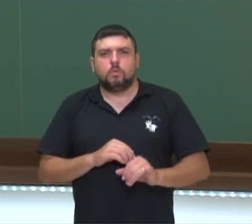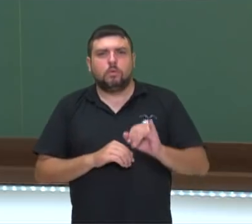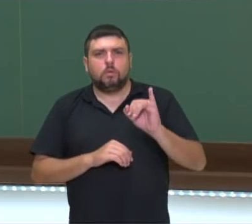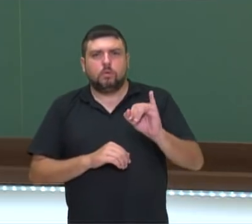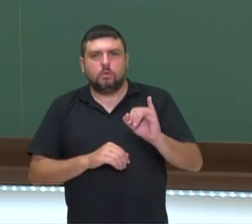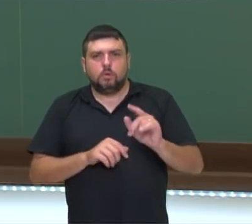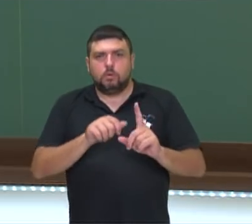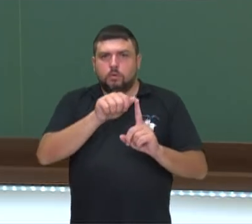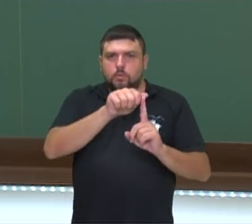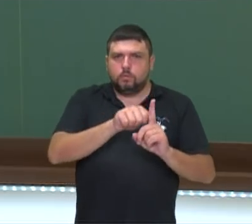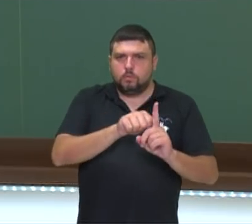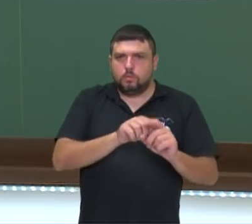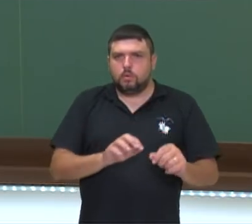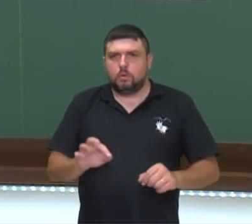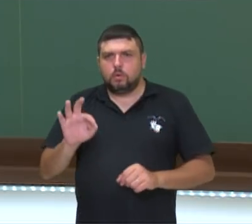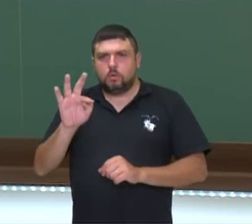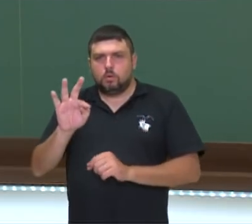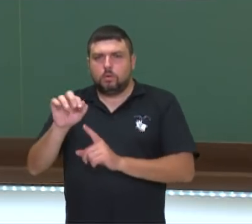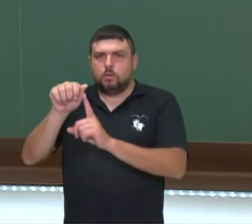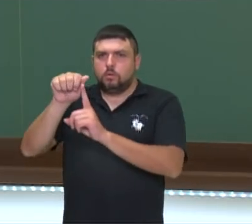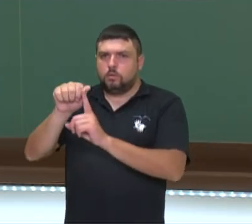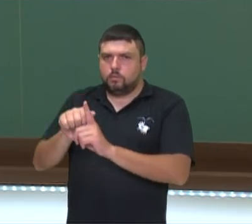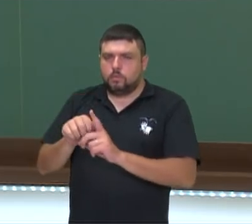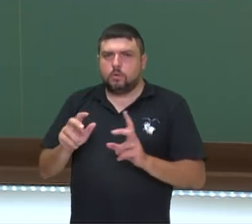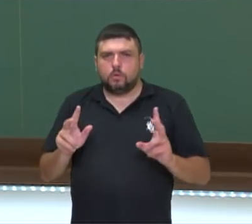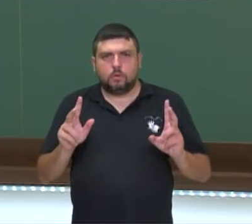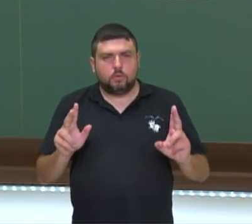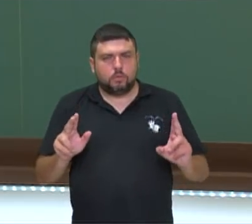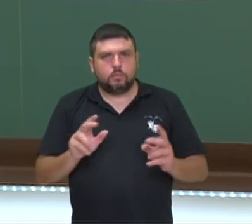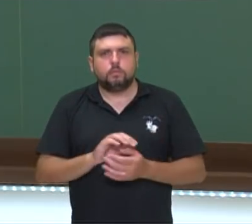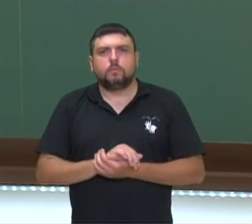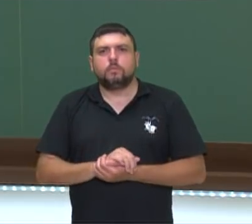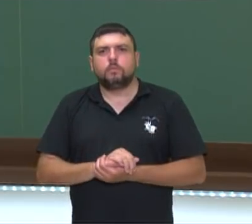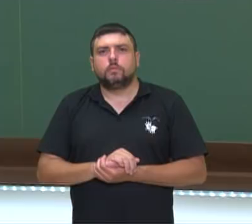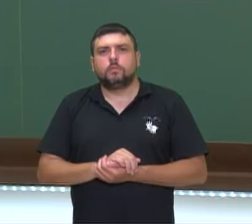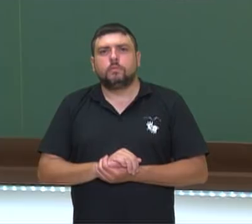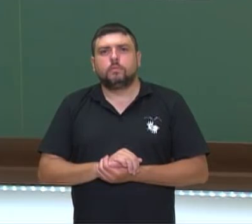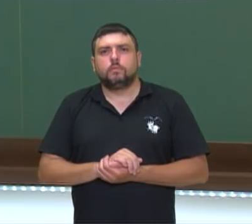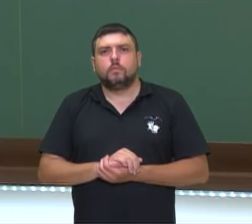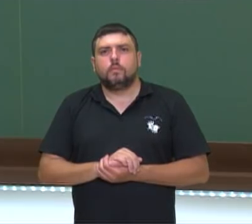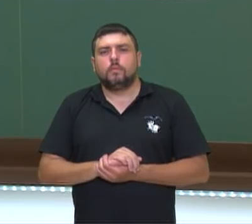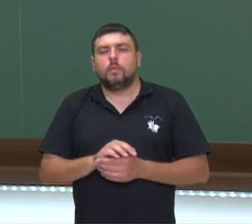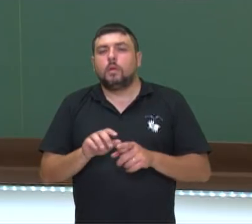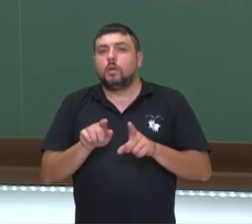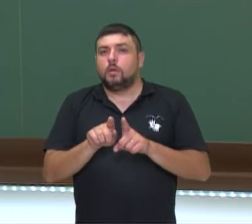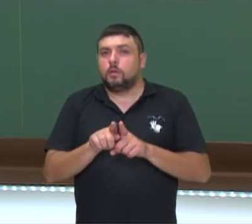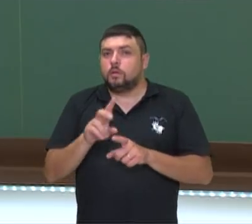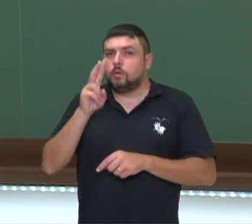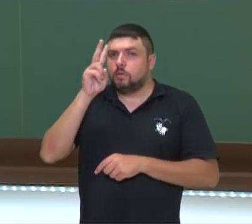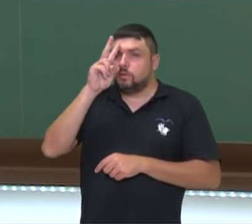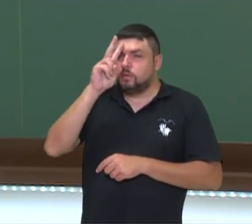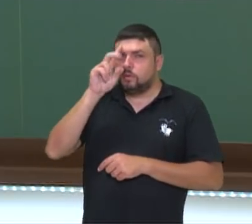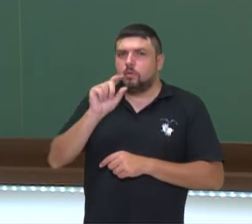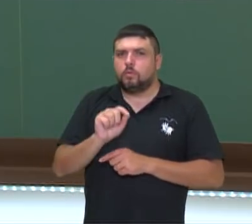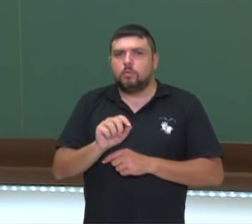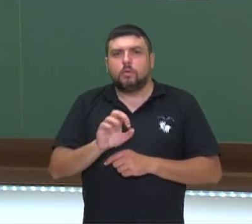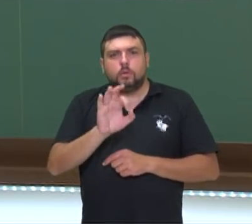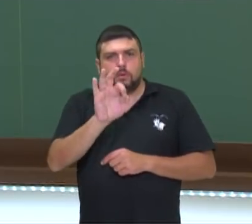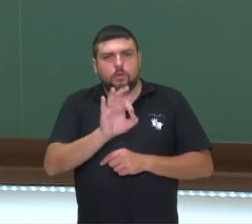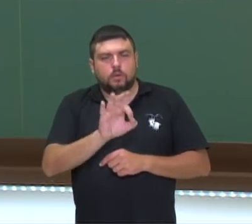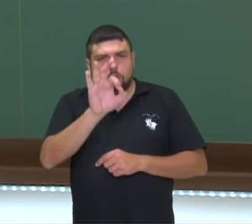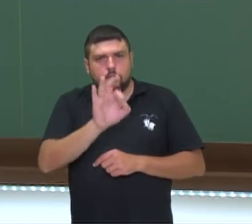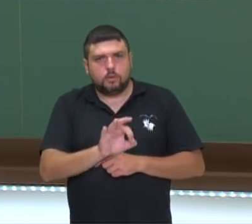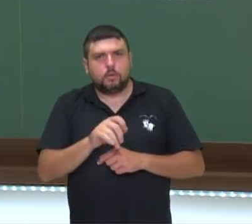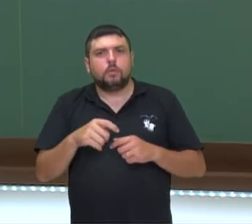tempo tem que estar em meses e a recíproca é verdadeira. Lembrando que a taxa ela vai estar